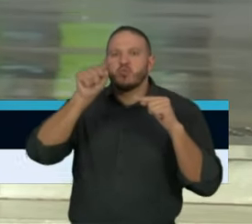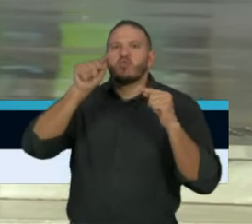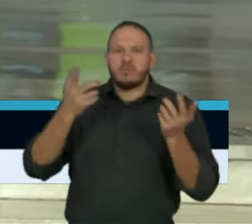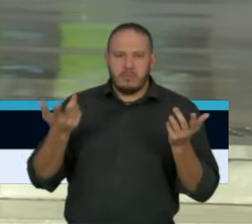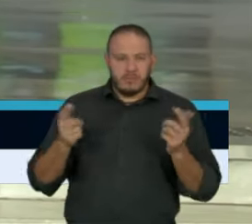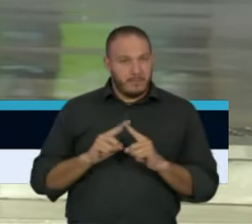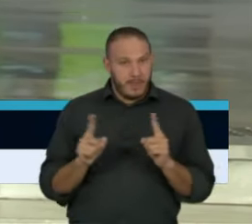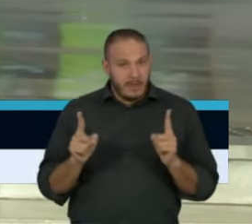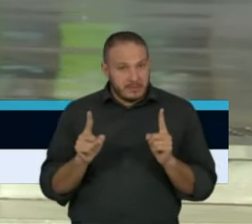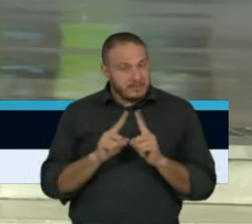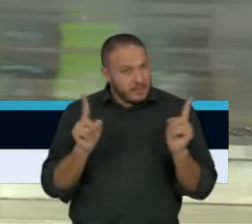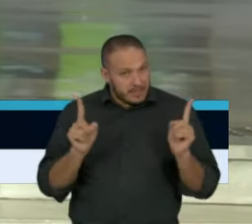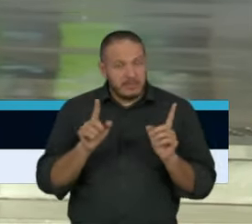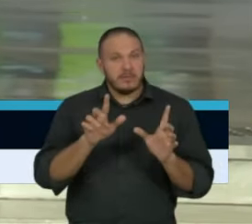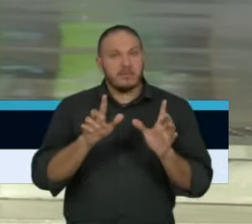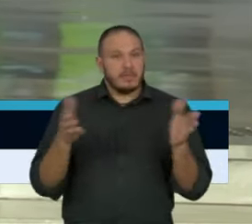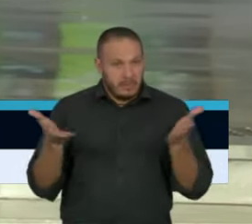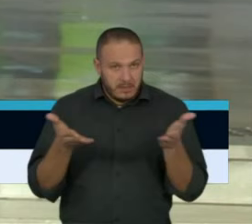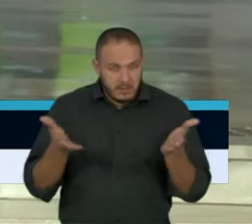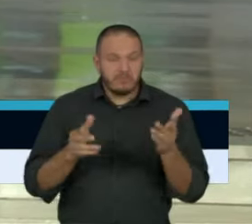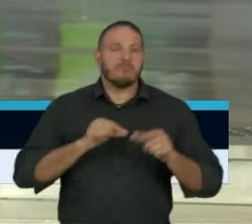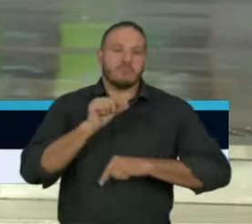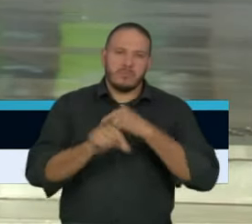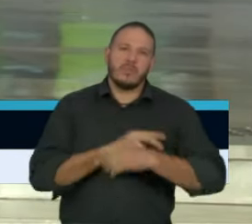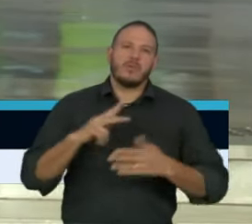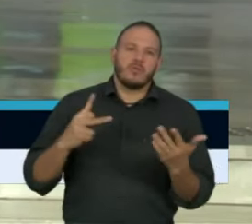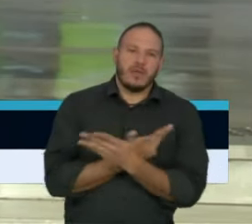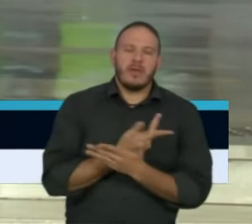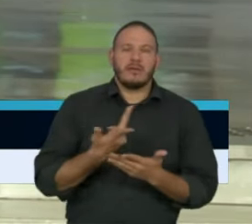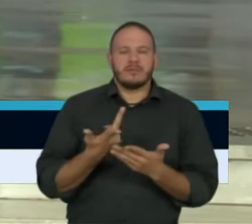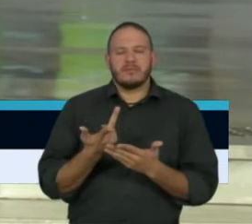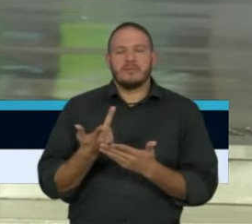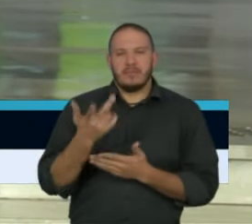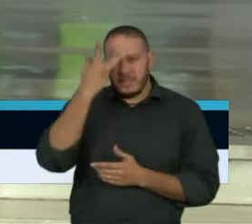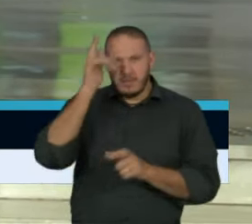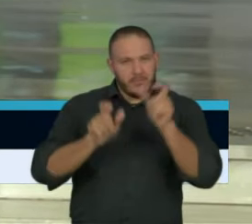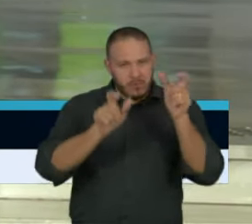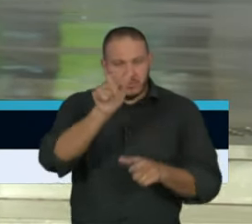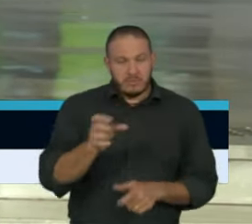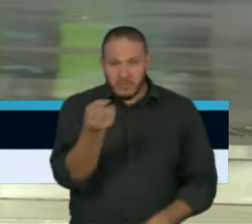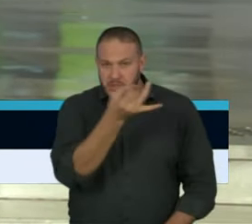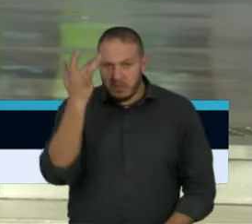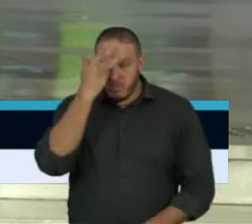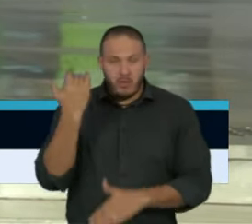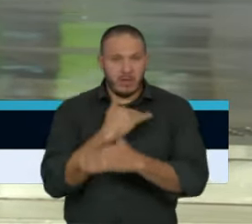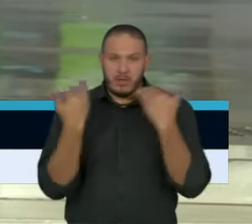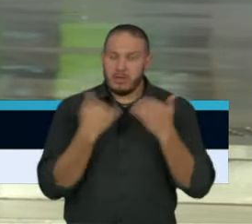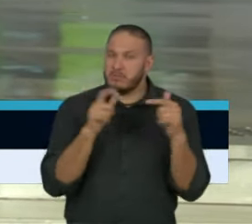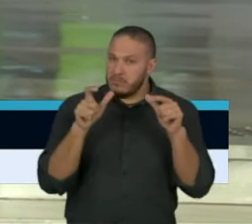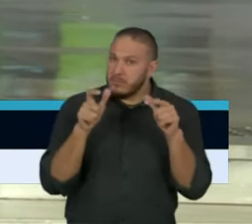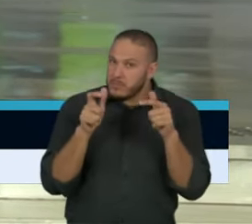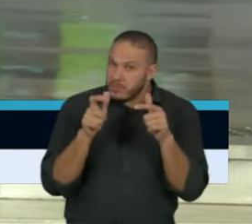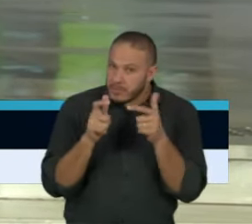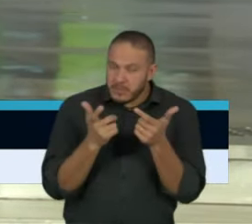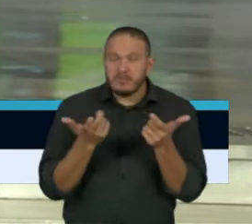Mas o efeito que isso acontece é trazer a mortalidade um pouco abaixo e acabando, como